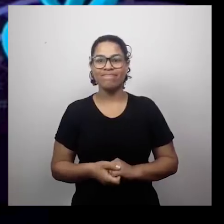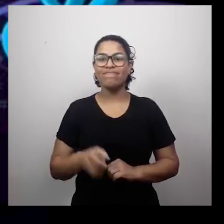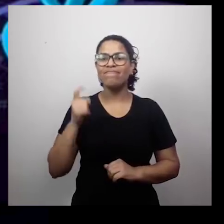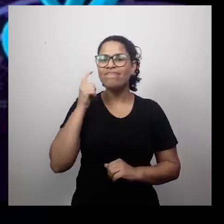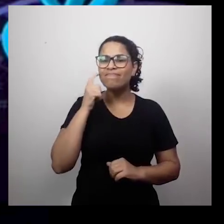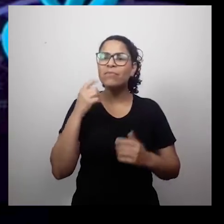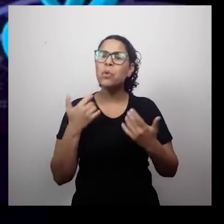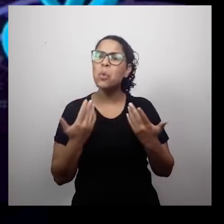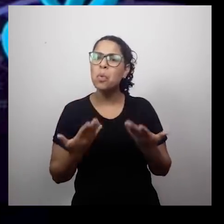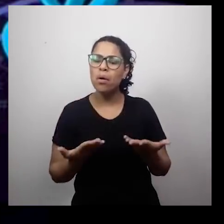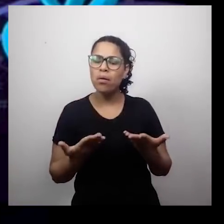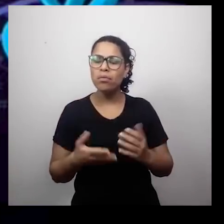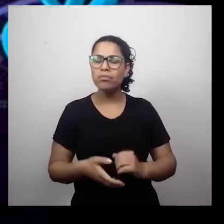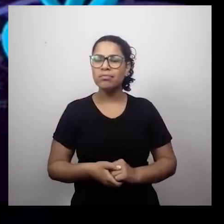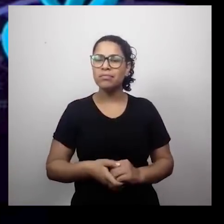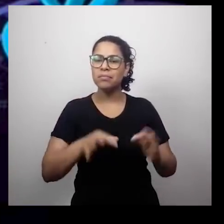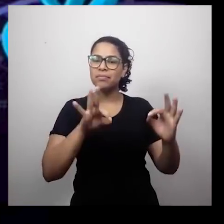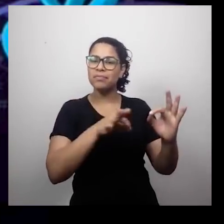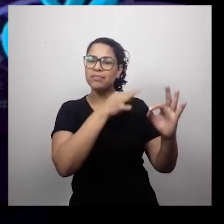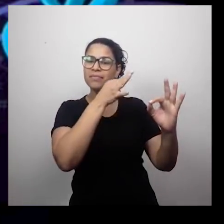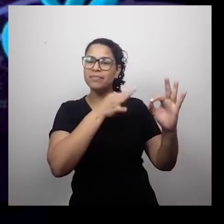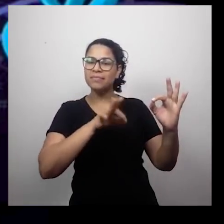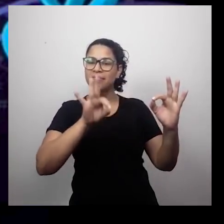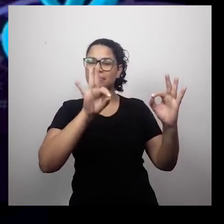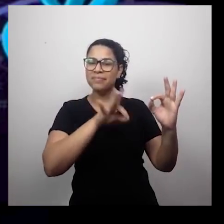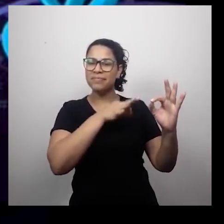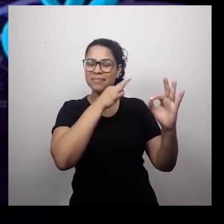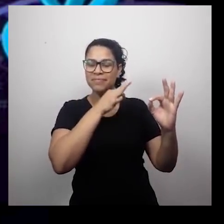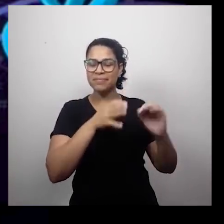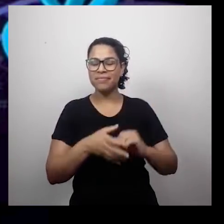Este é o violin.